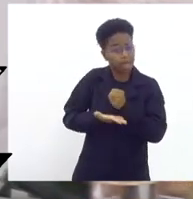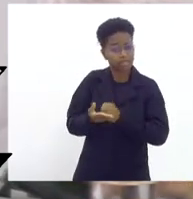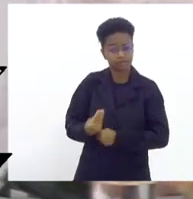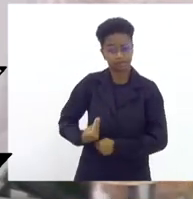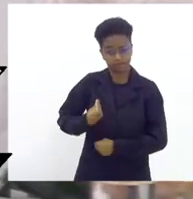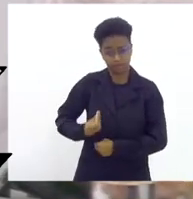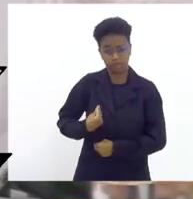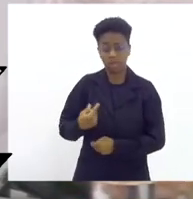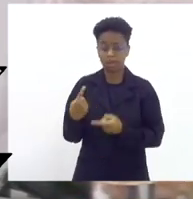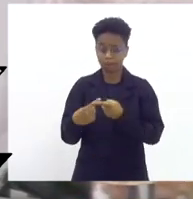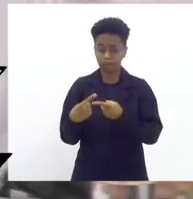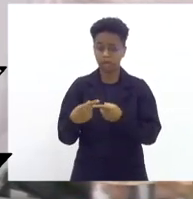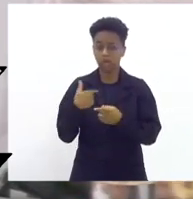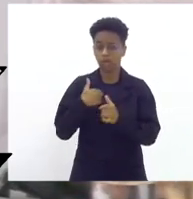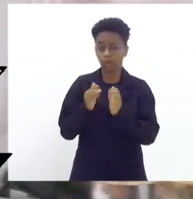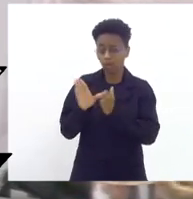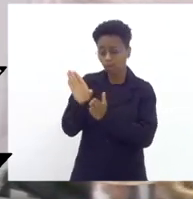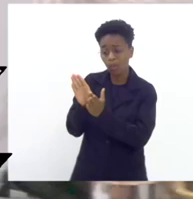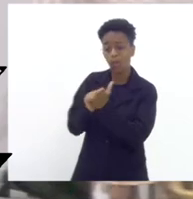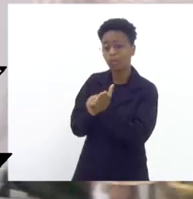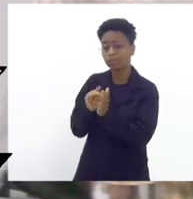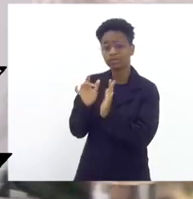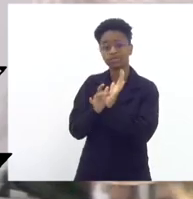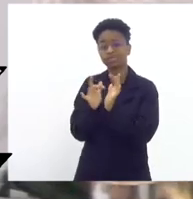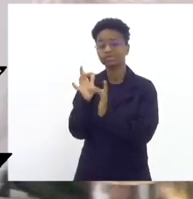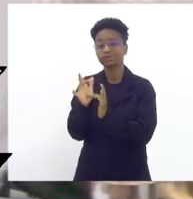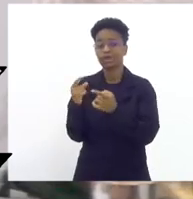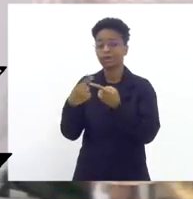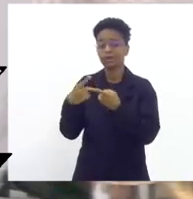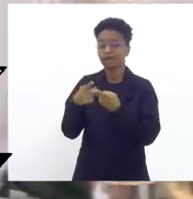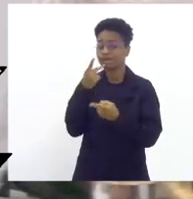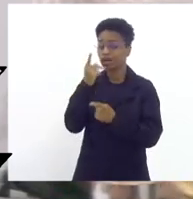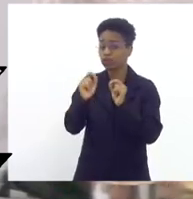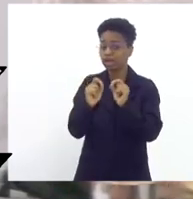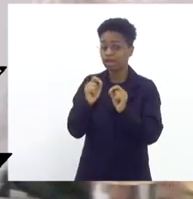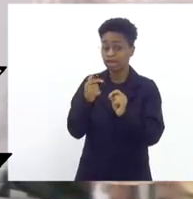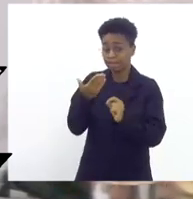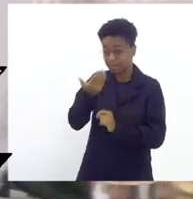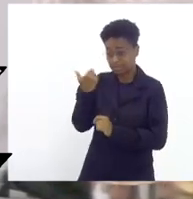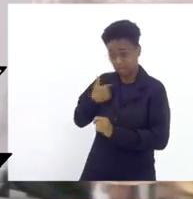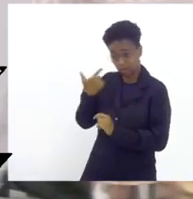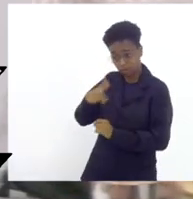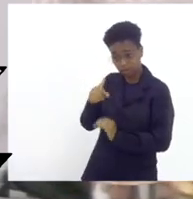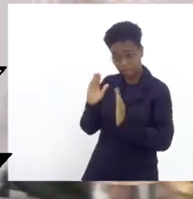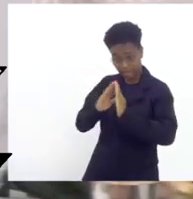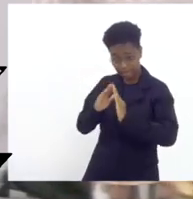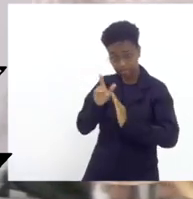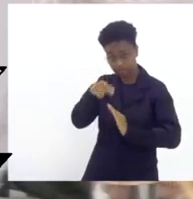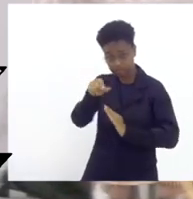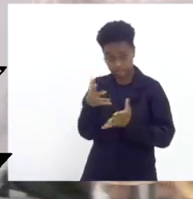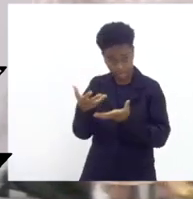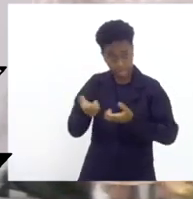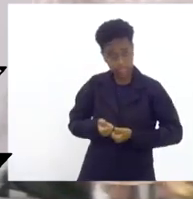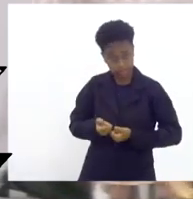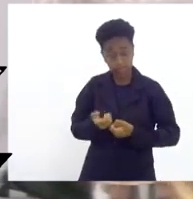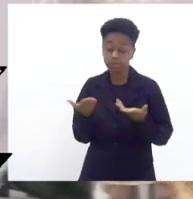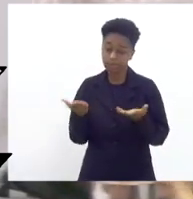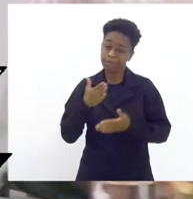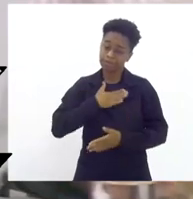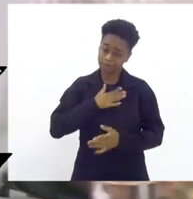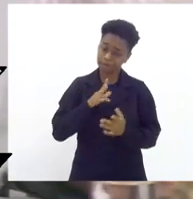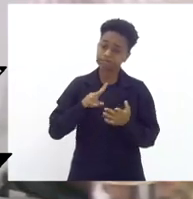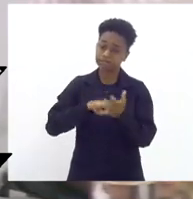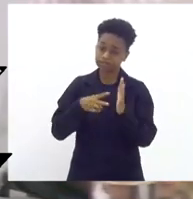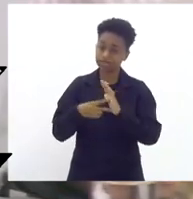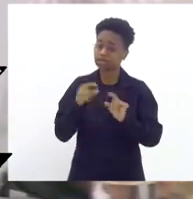limite eu sou discípulo daquele que uma vez disse que quando eu não tive casa você me recebeu então para mim teve